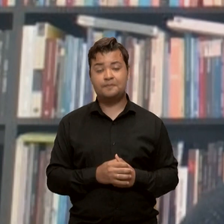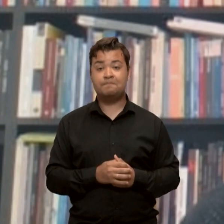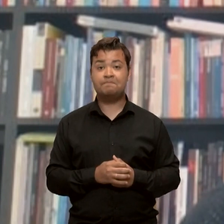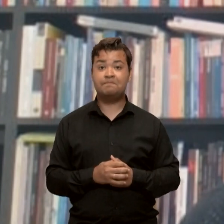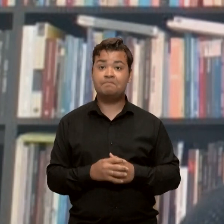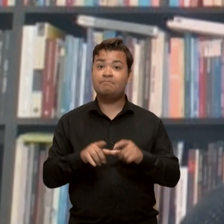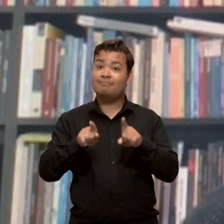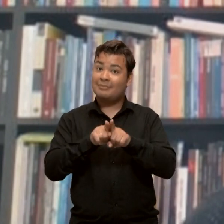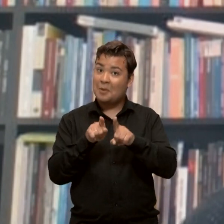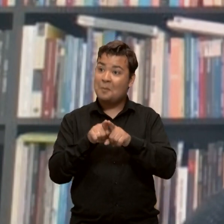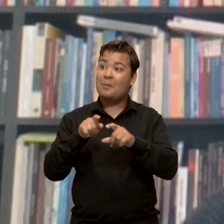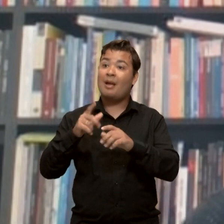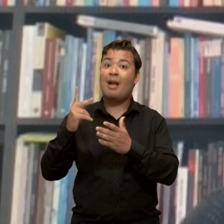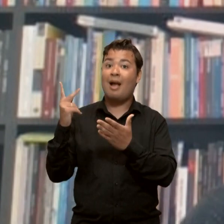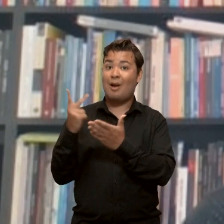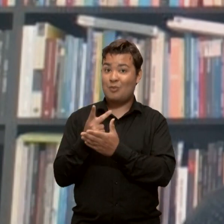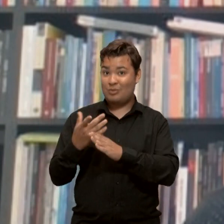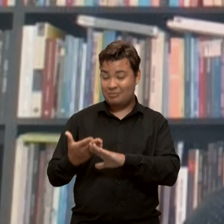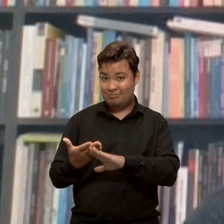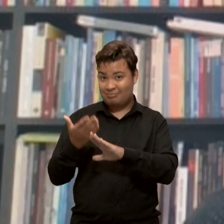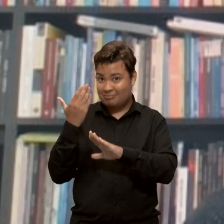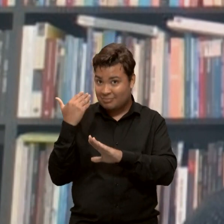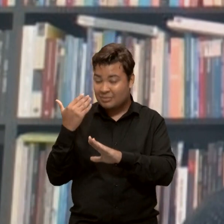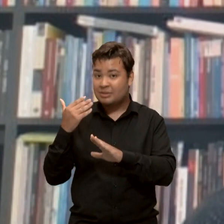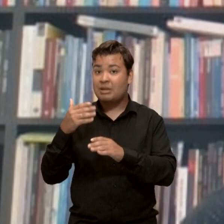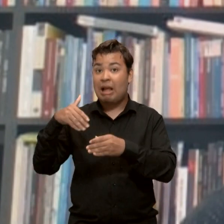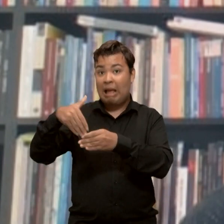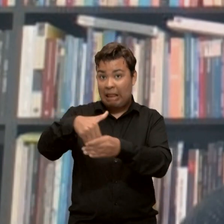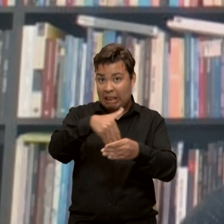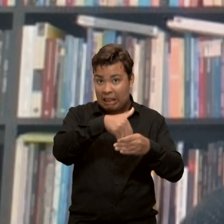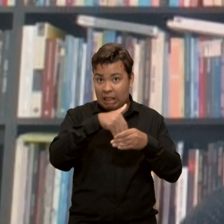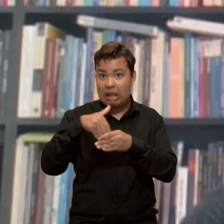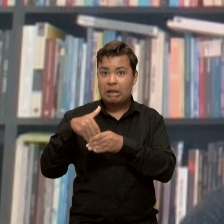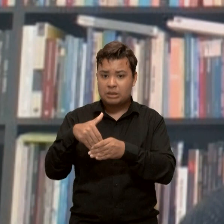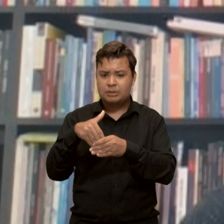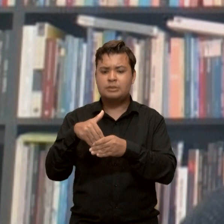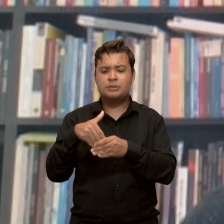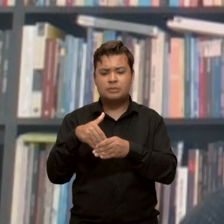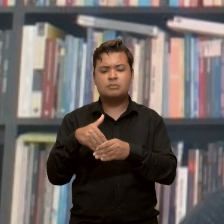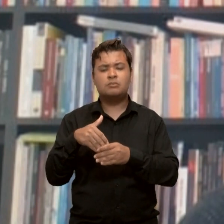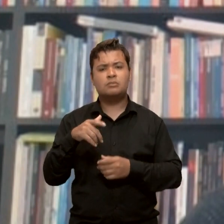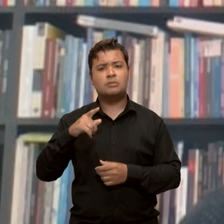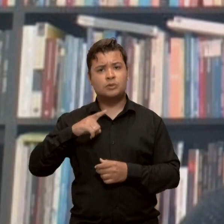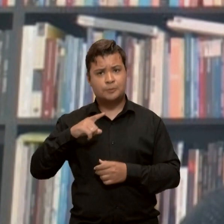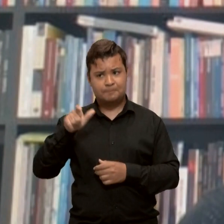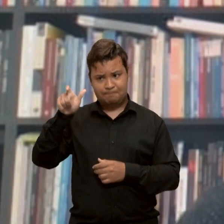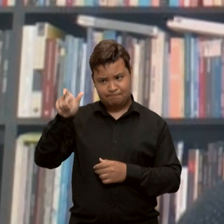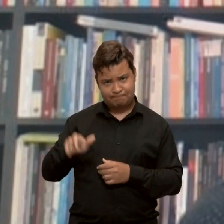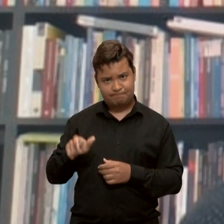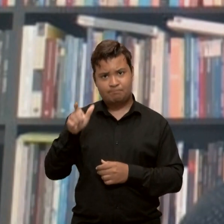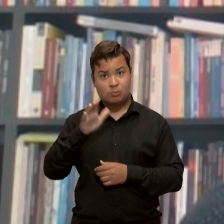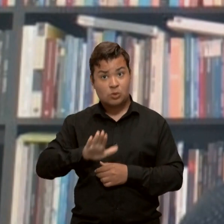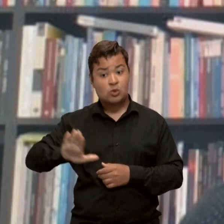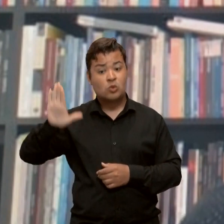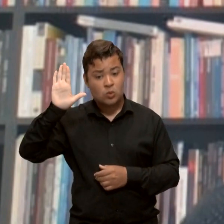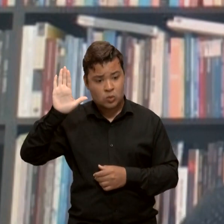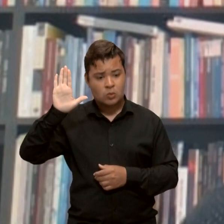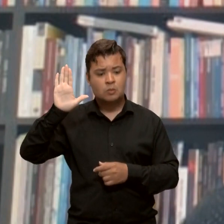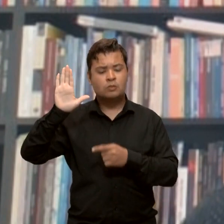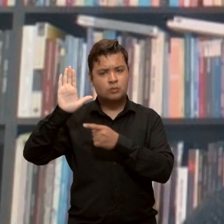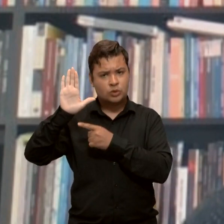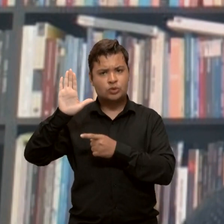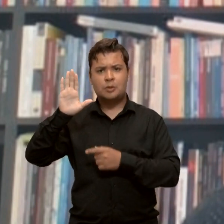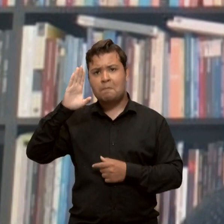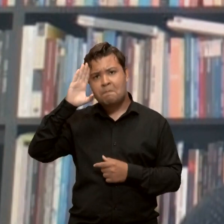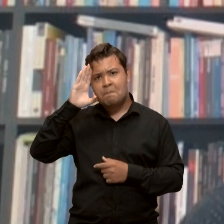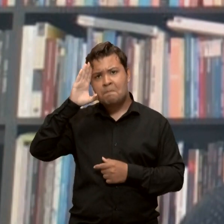da eleição. Como o símbolo da camiseta nacional foi muito capturada por um dos lados, né, do debate político,